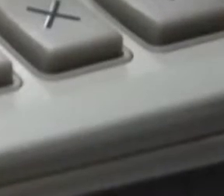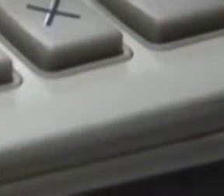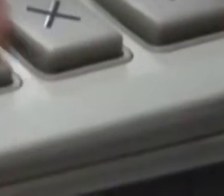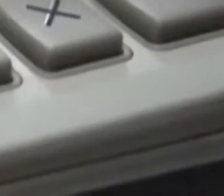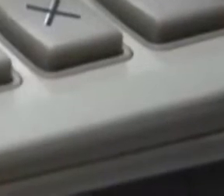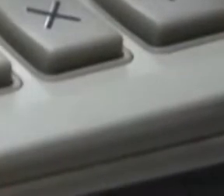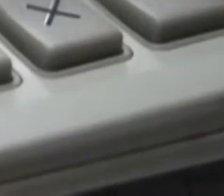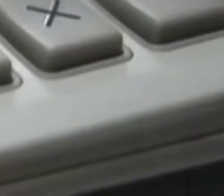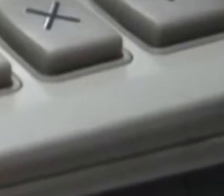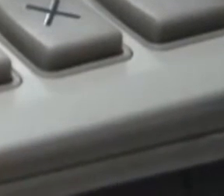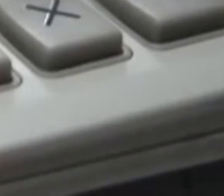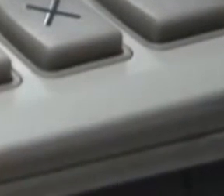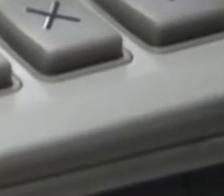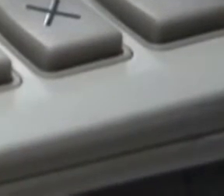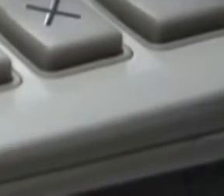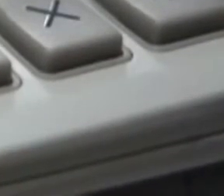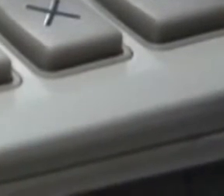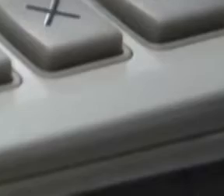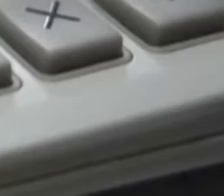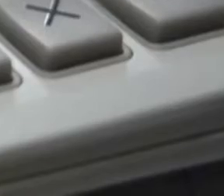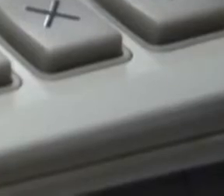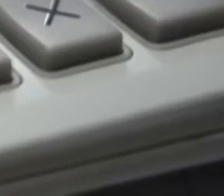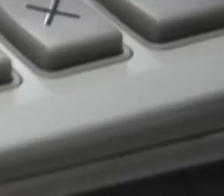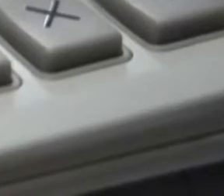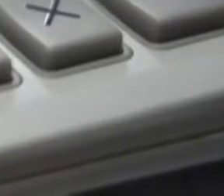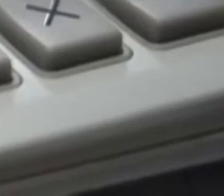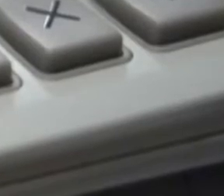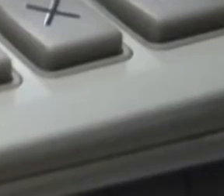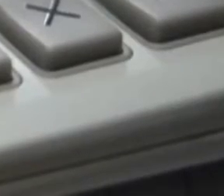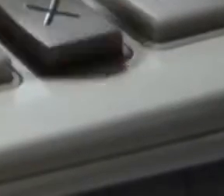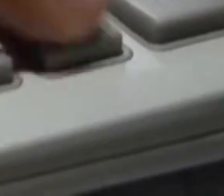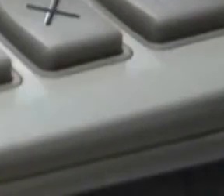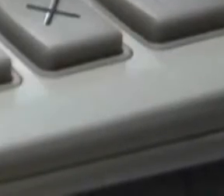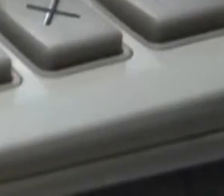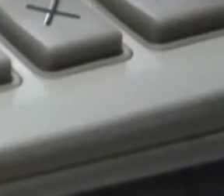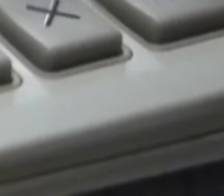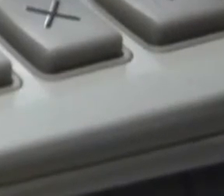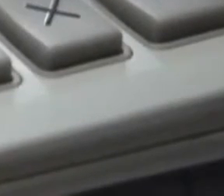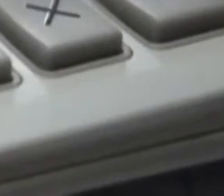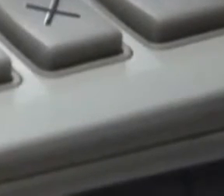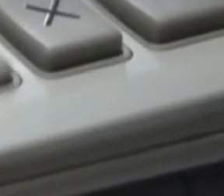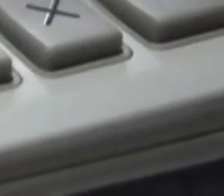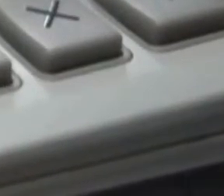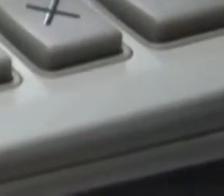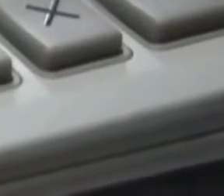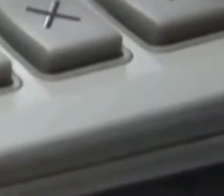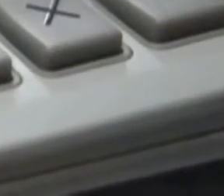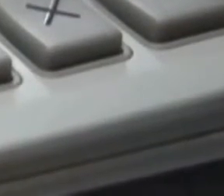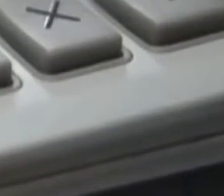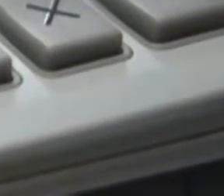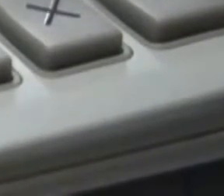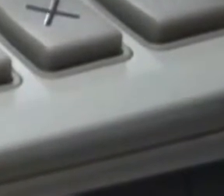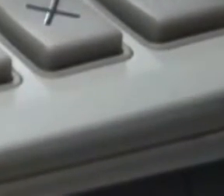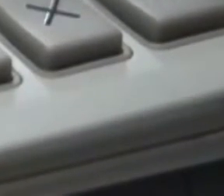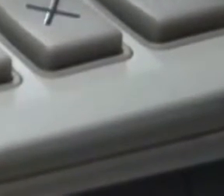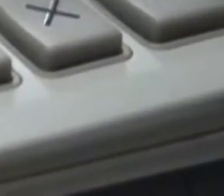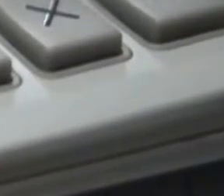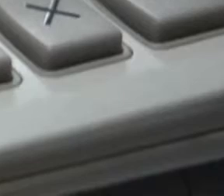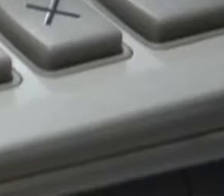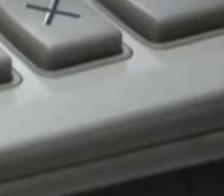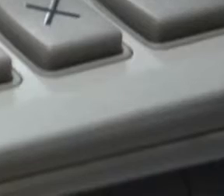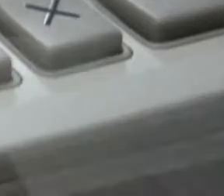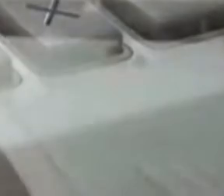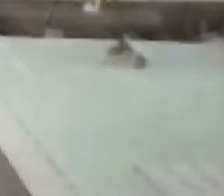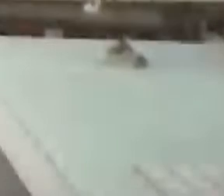de estradas, saneamento básico, etc., que são isentos. E, por vezes, são atrativos também